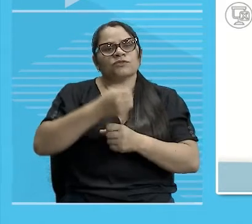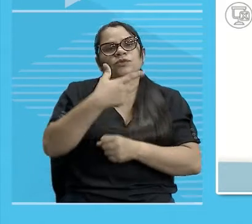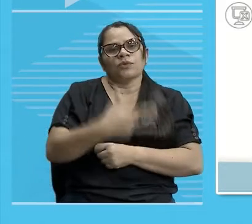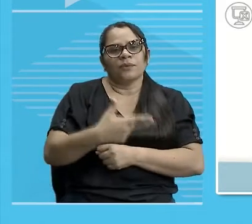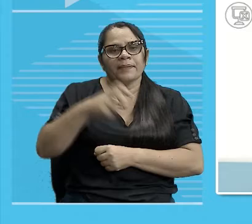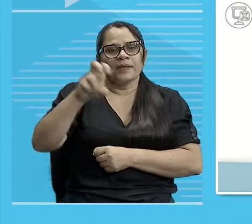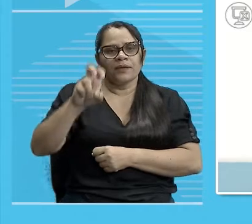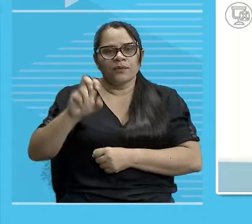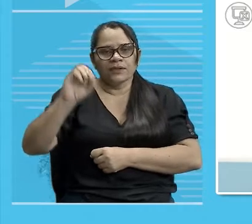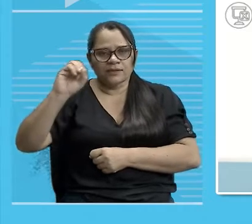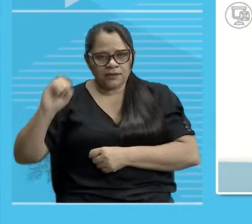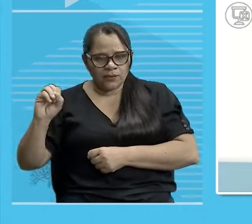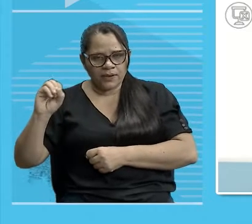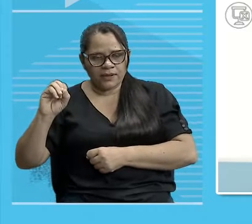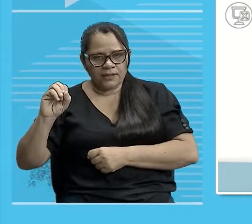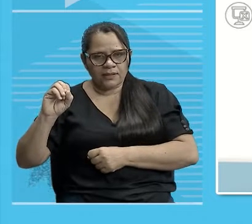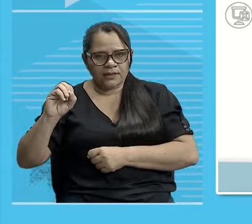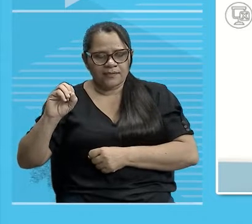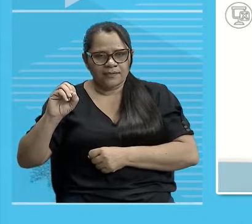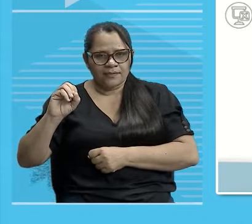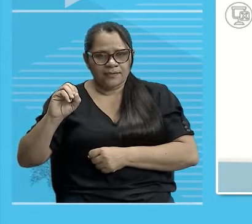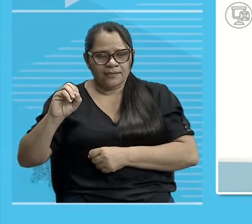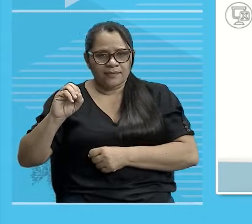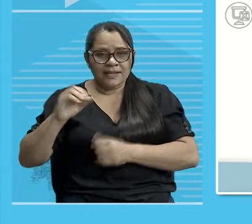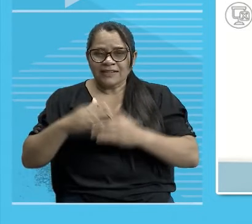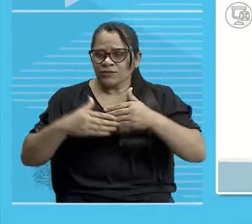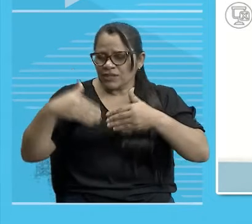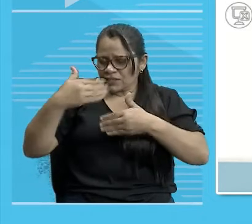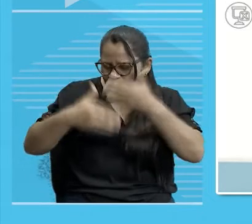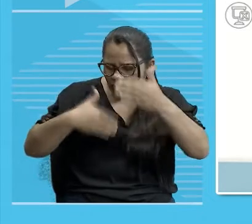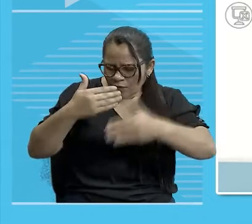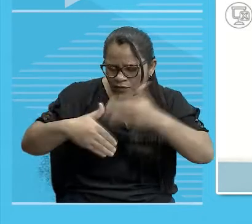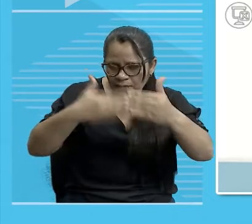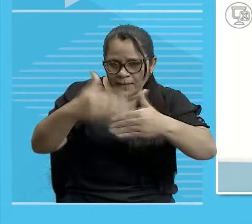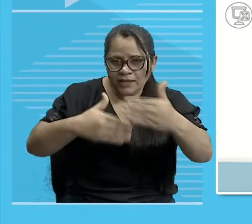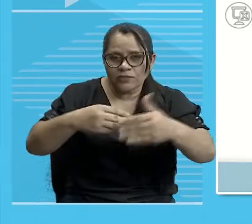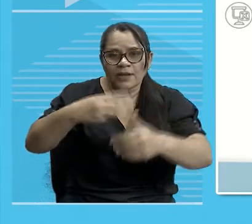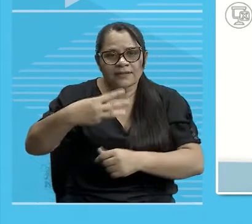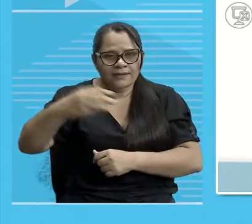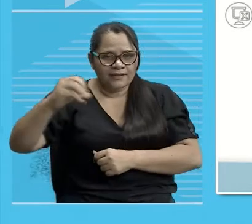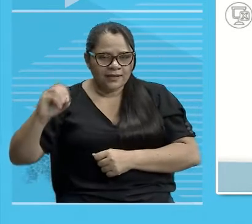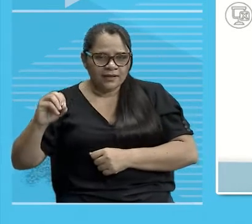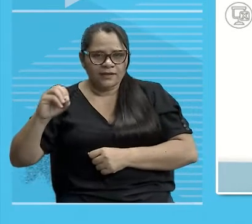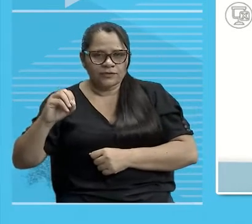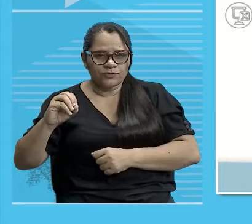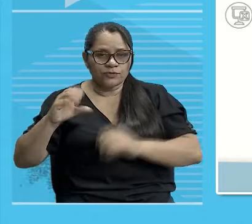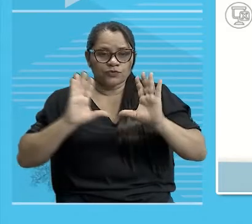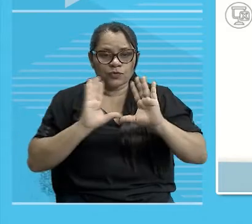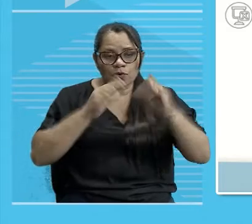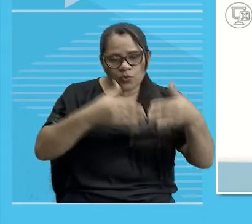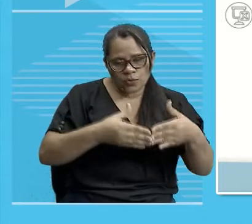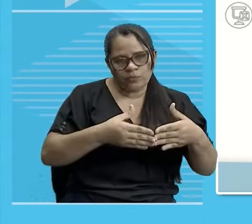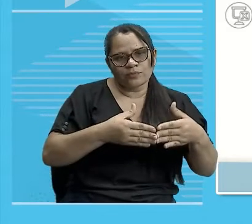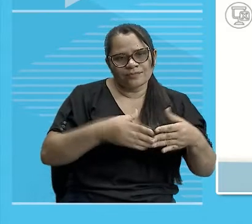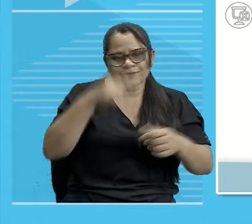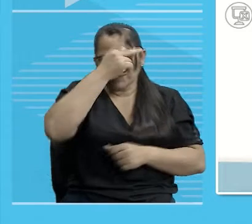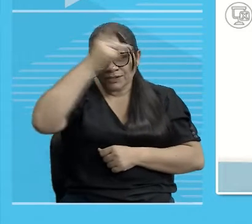30 anos termos uma classe de pessoas que serão denominadas inúteis